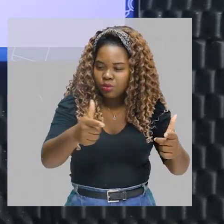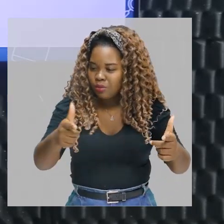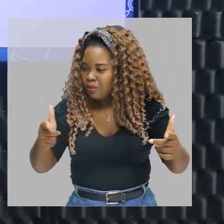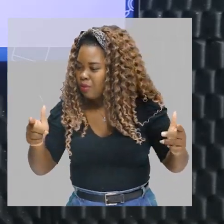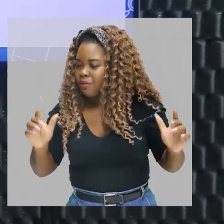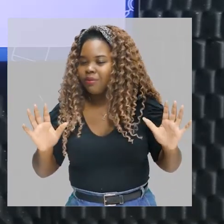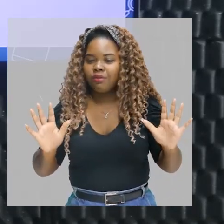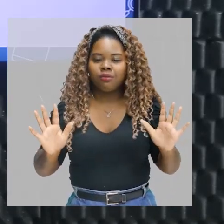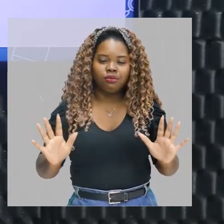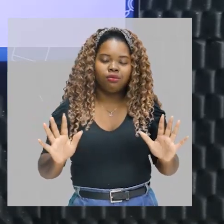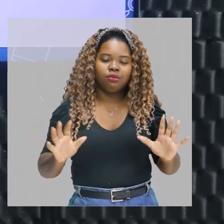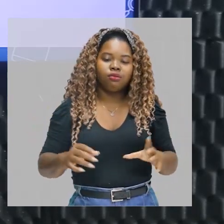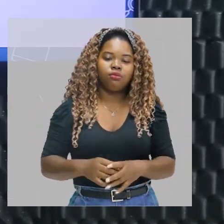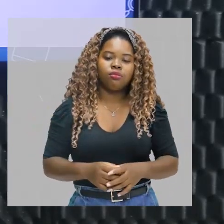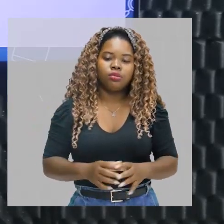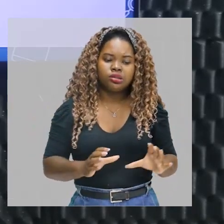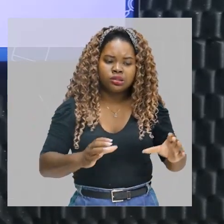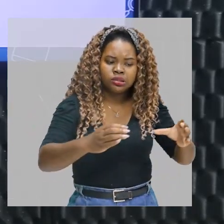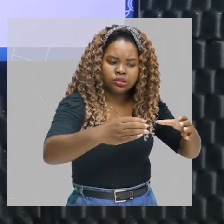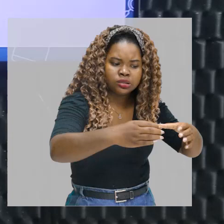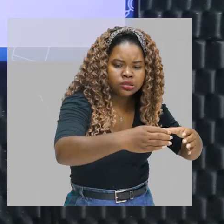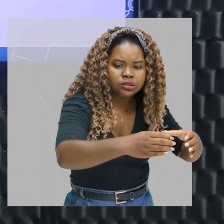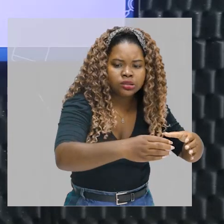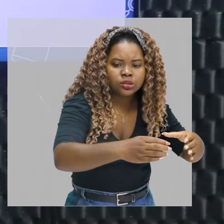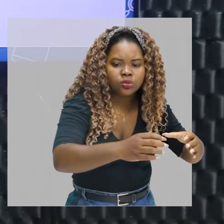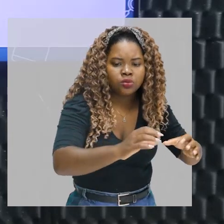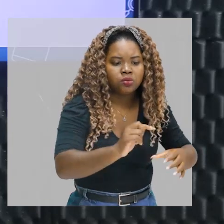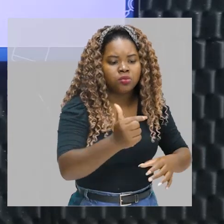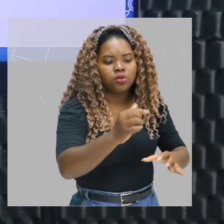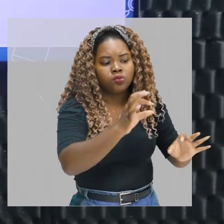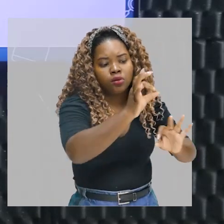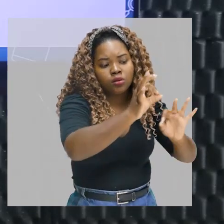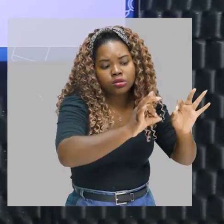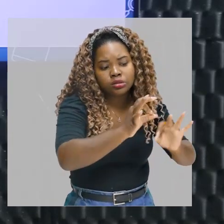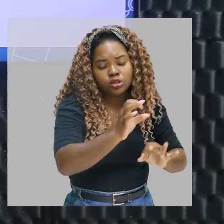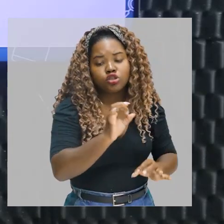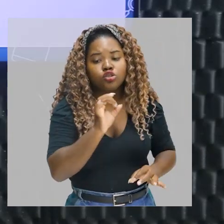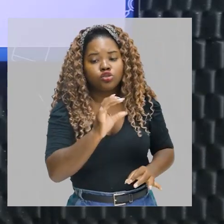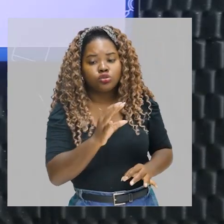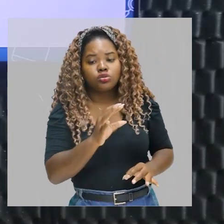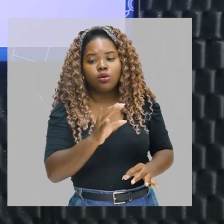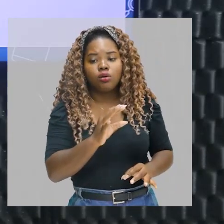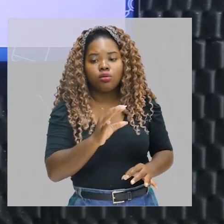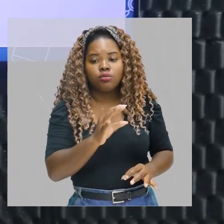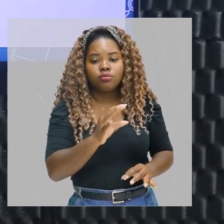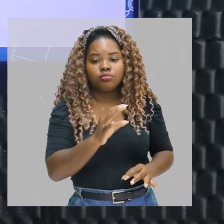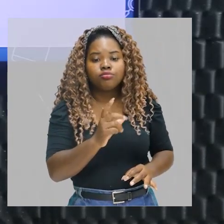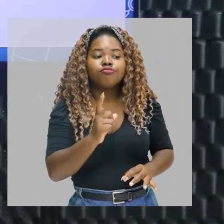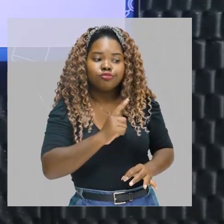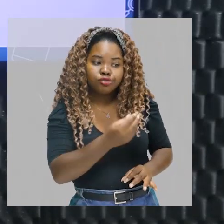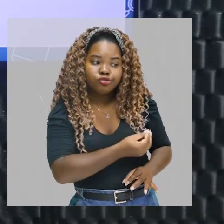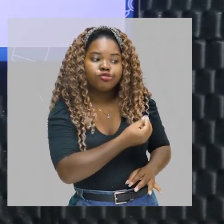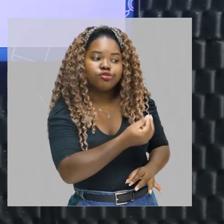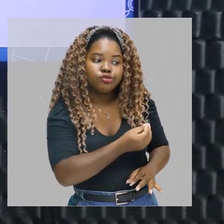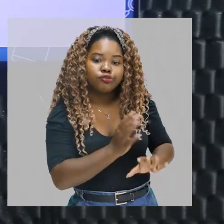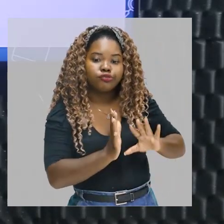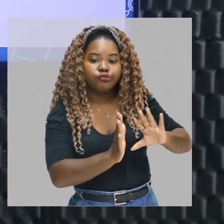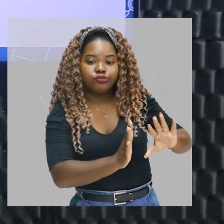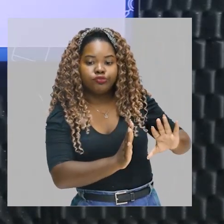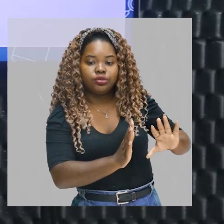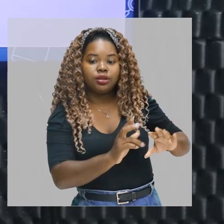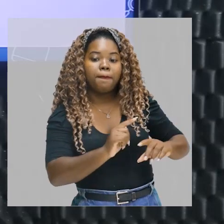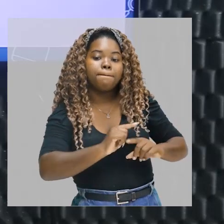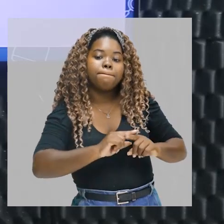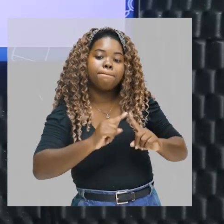esse conjunto, né, essa natureza, ela não tinha uma organização. Ela simplesmente existia. E existia sem que as coisas se